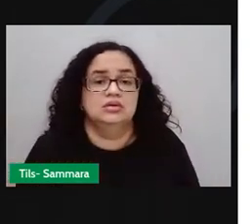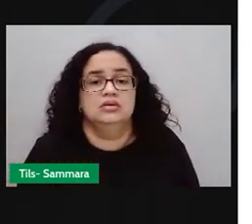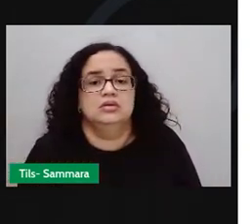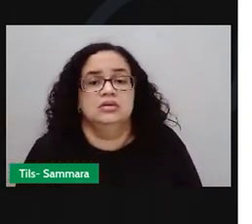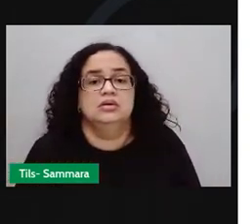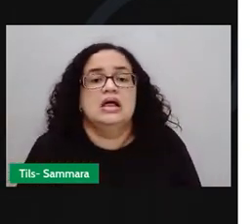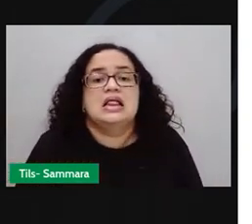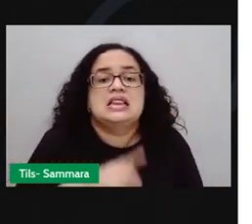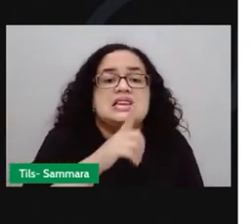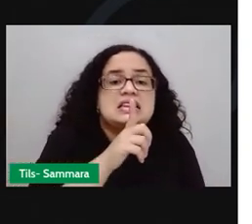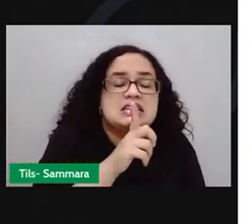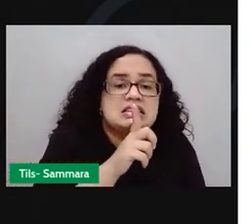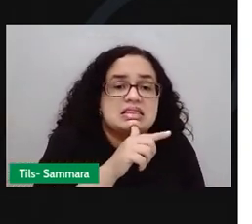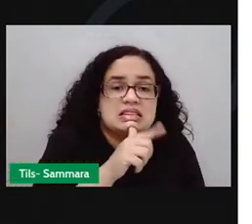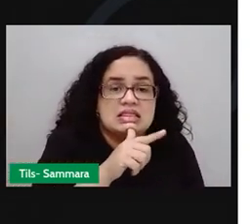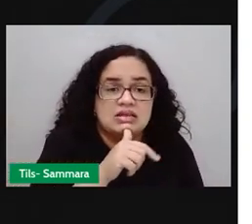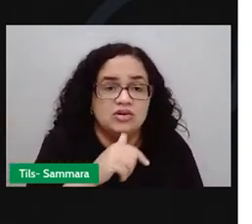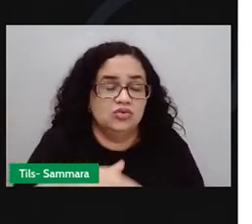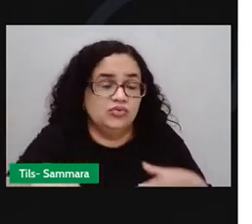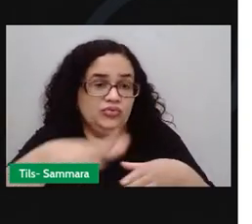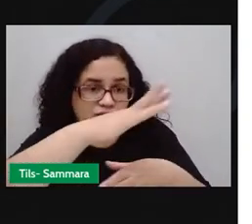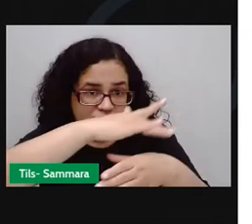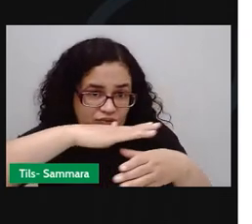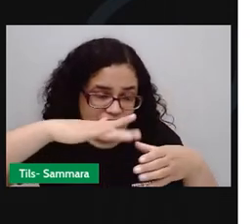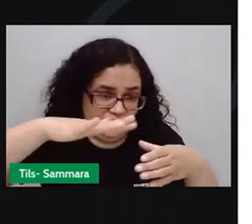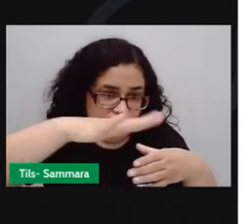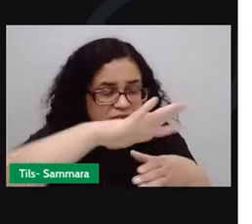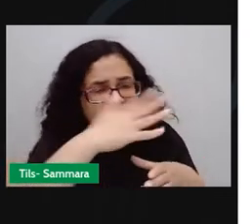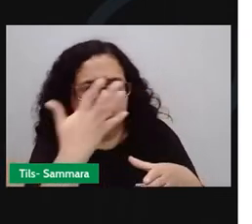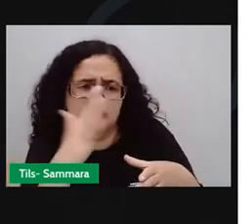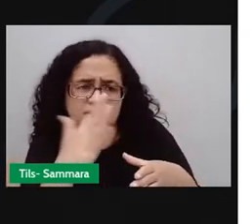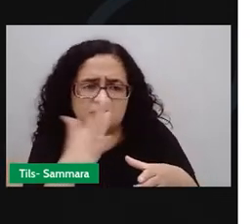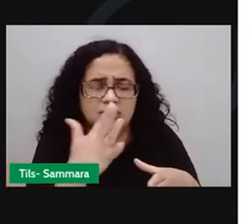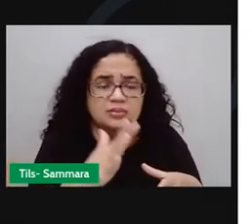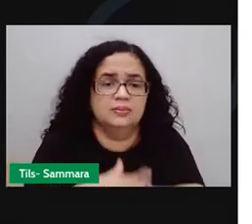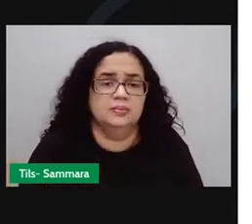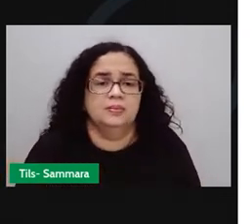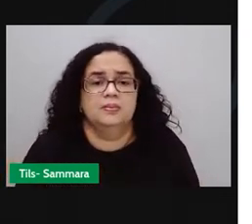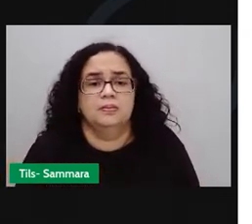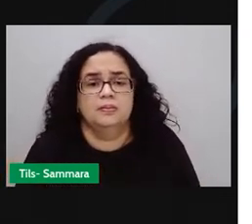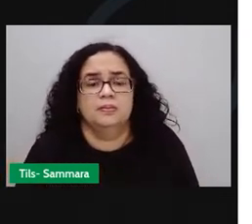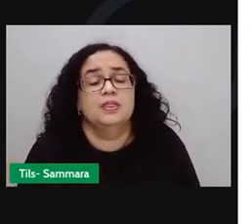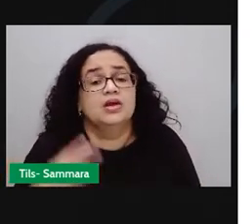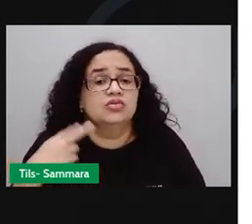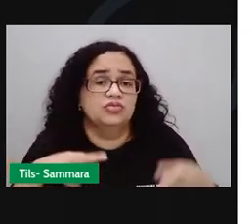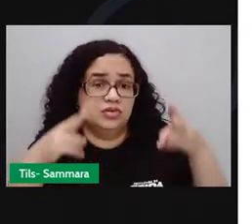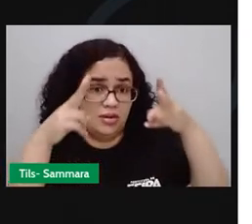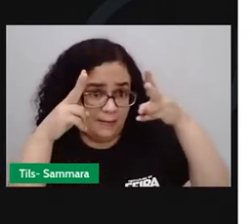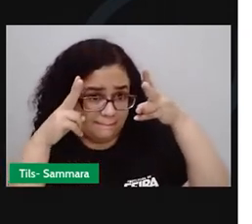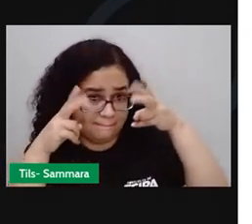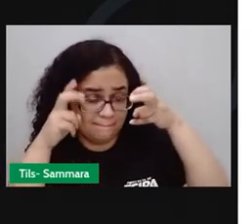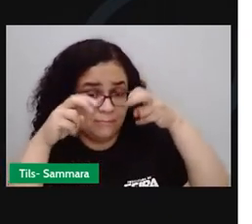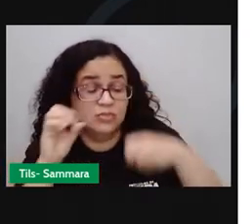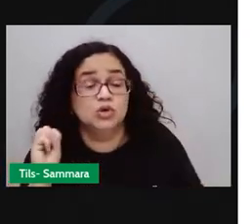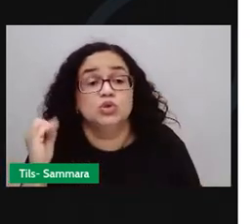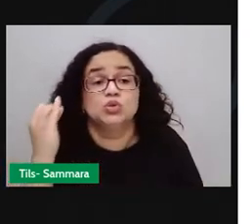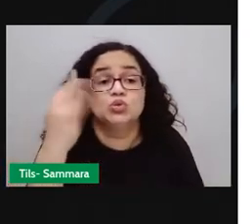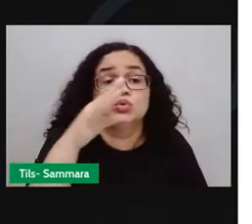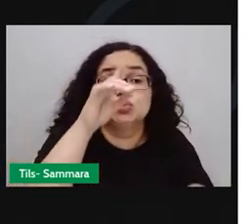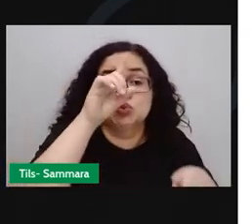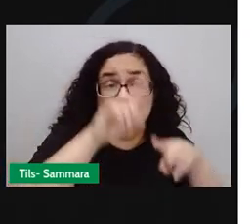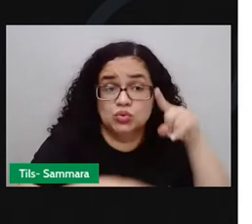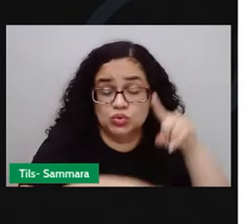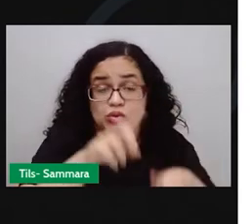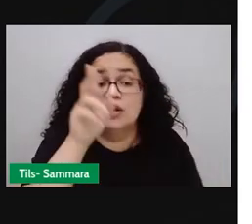da água, mas ele está flutuando, está aí na metade do caminho. Então, vamos observar entre todos os objetos que a